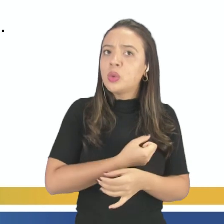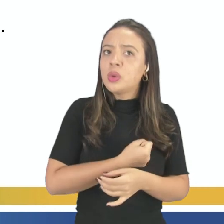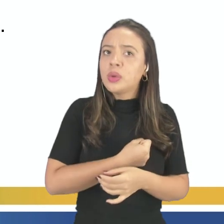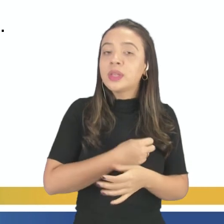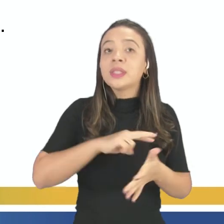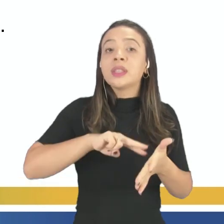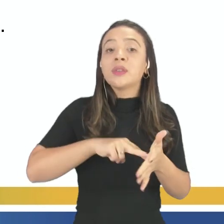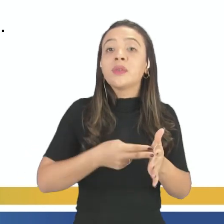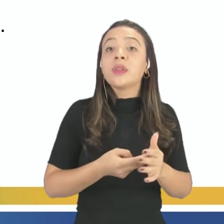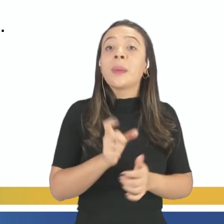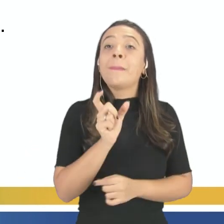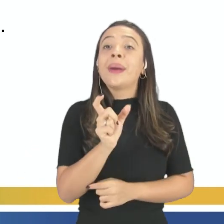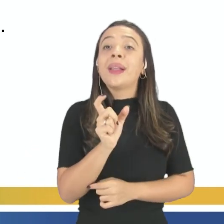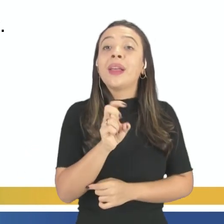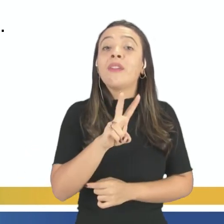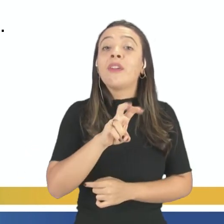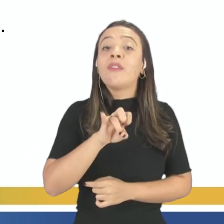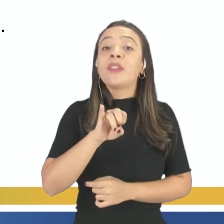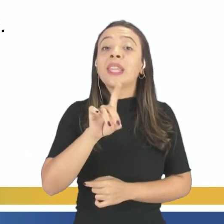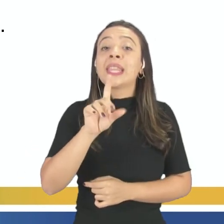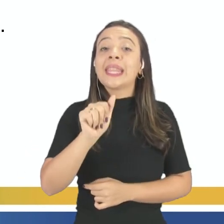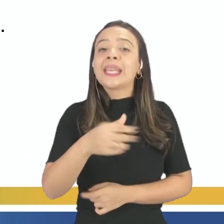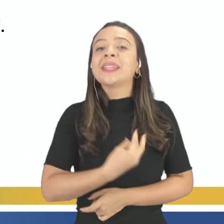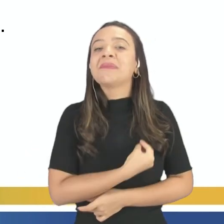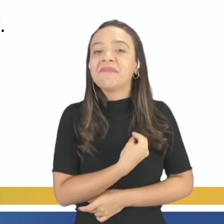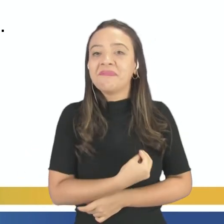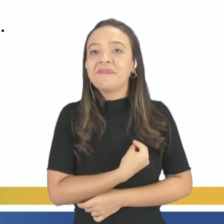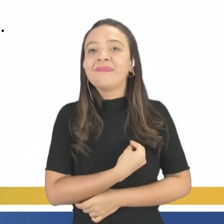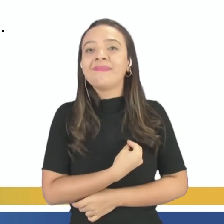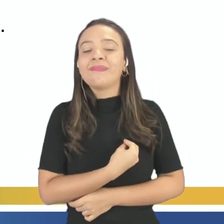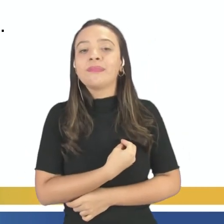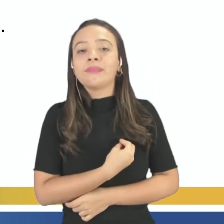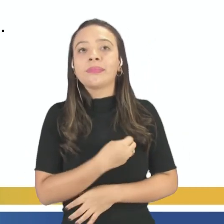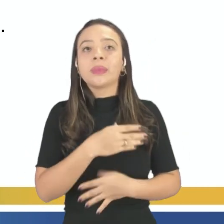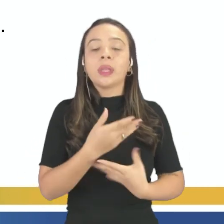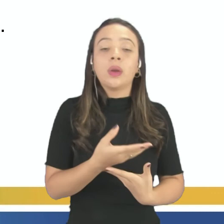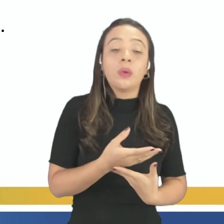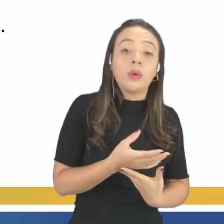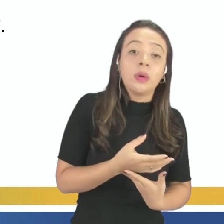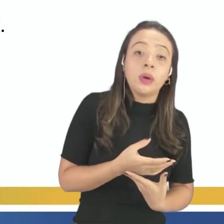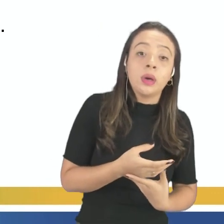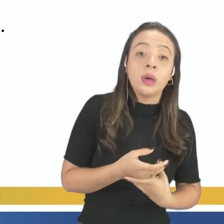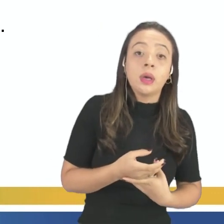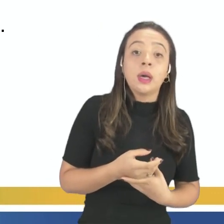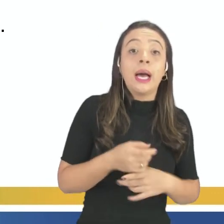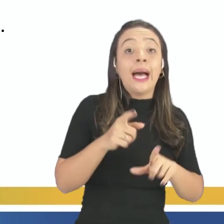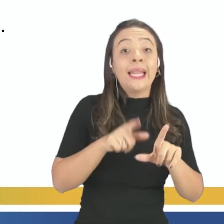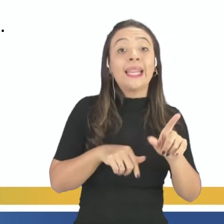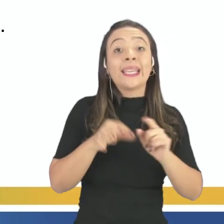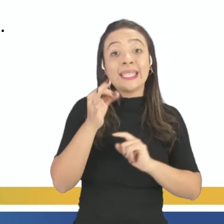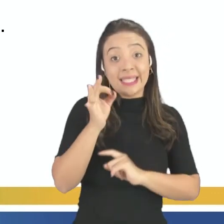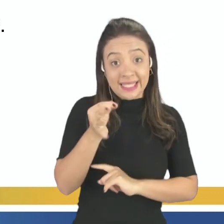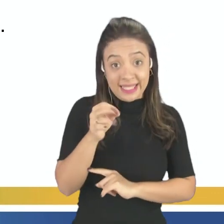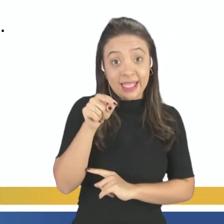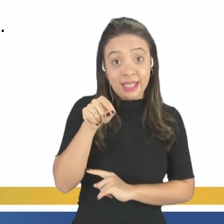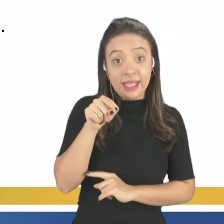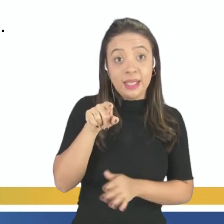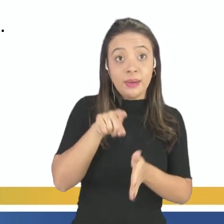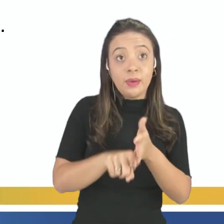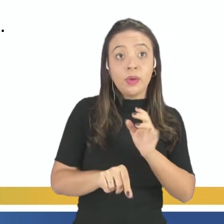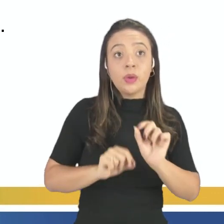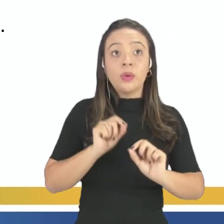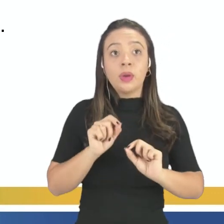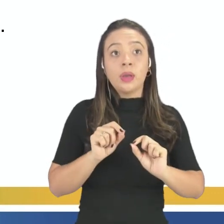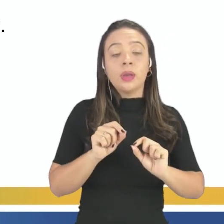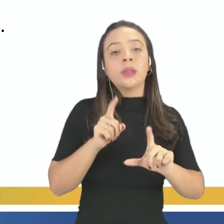corresponde à palavra vida. Ou seja, a nossa alternativa para gabarito nessa questão é a